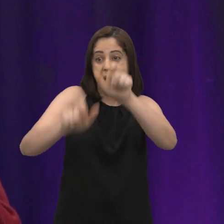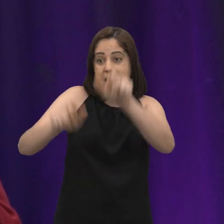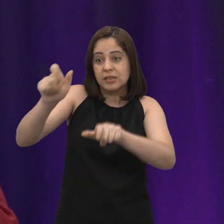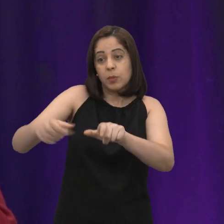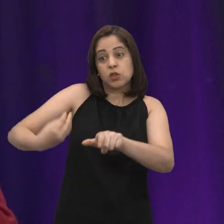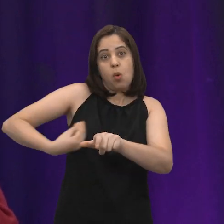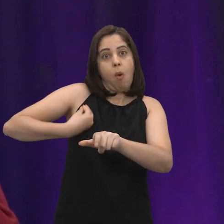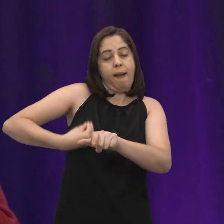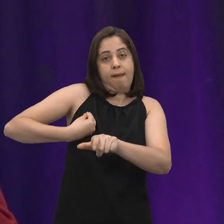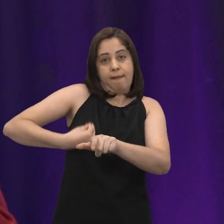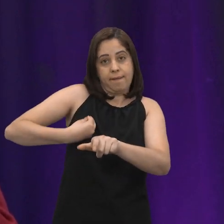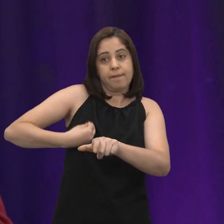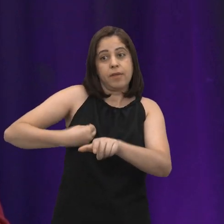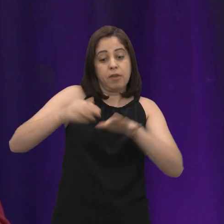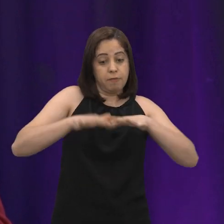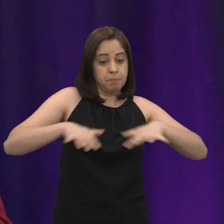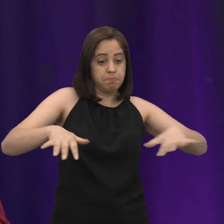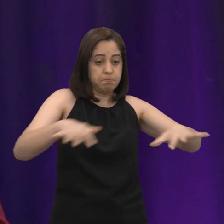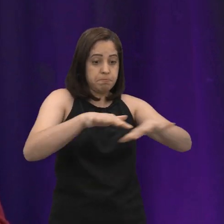no qual se medem